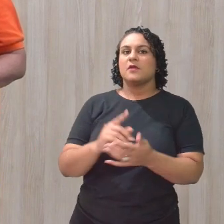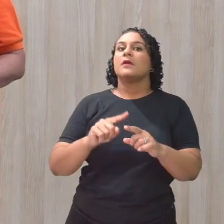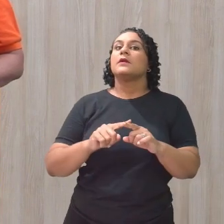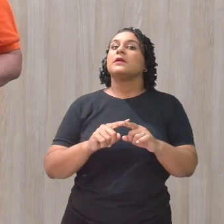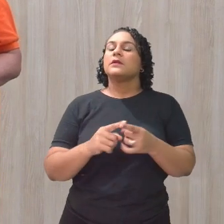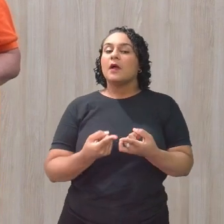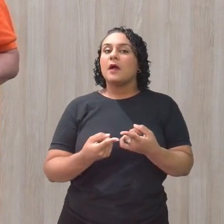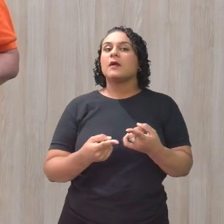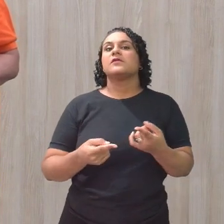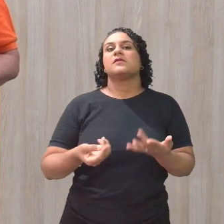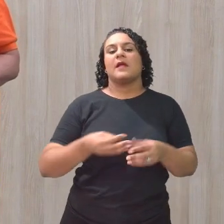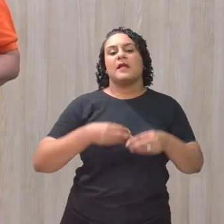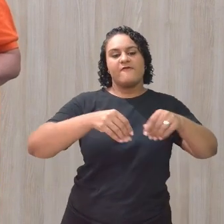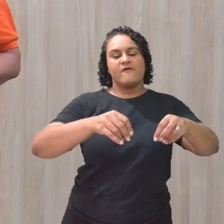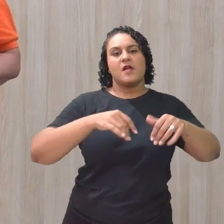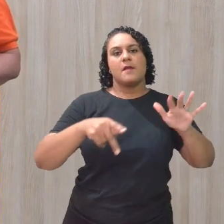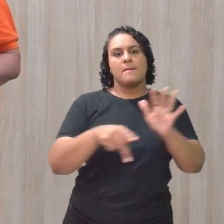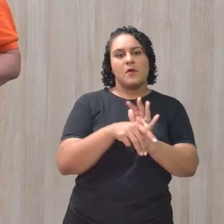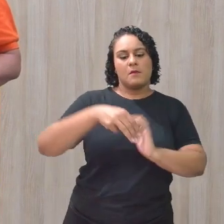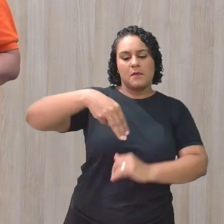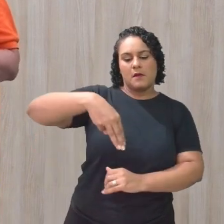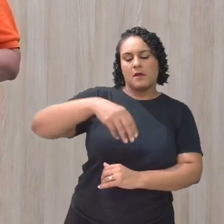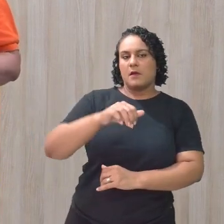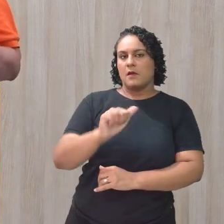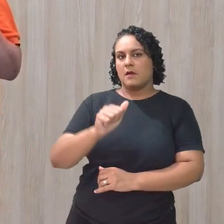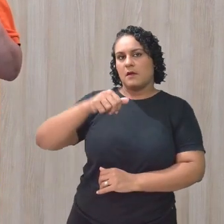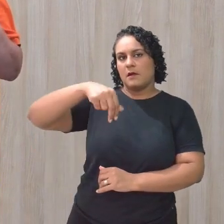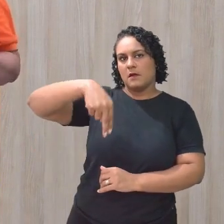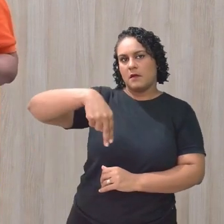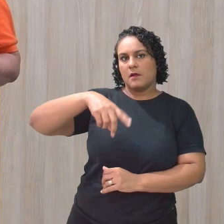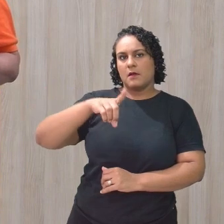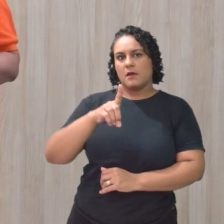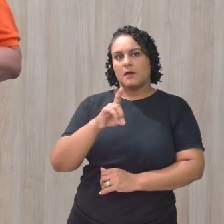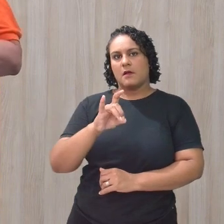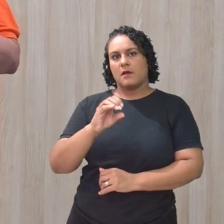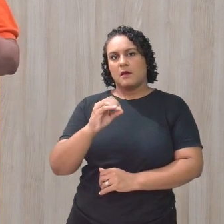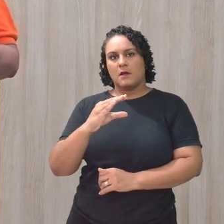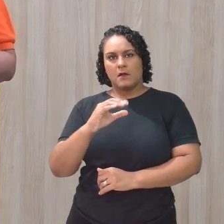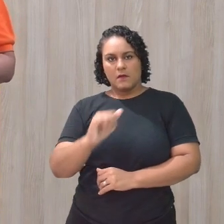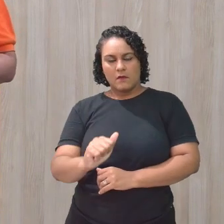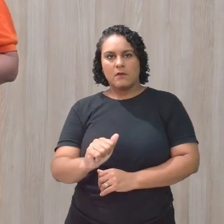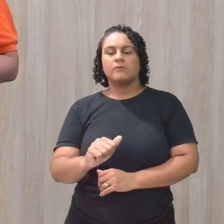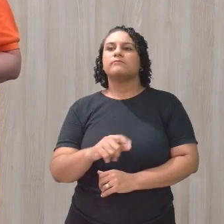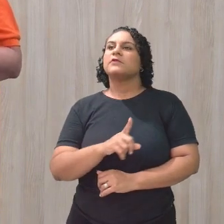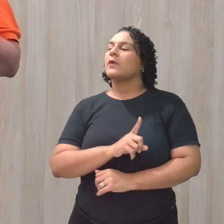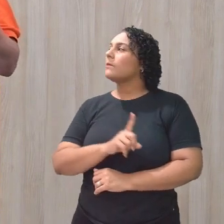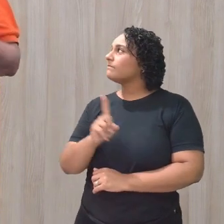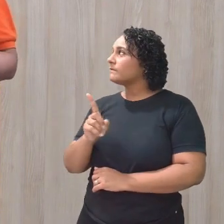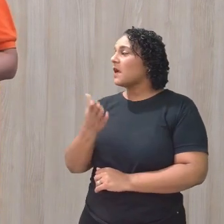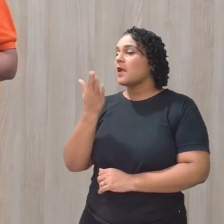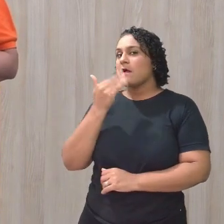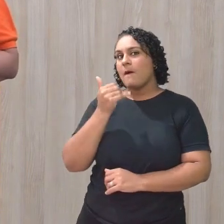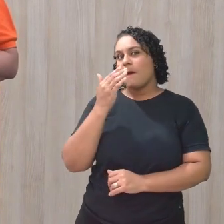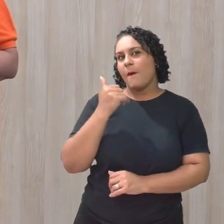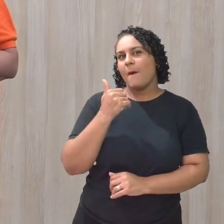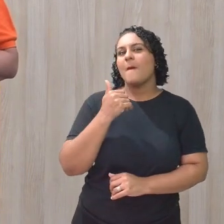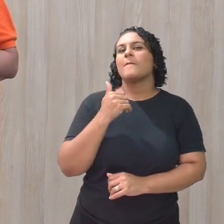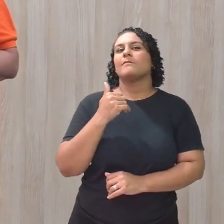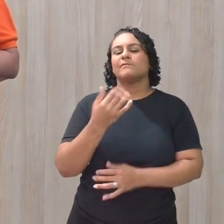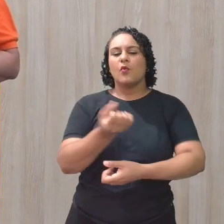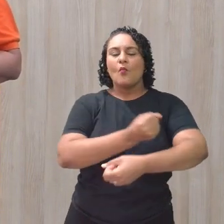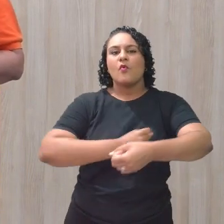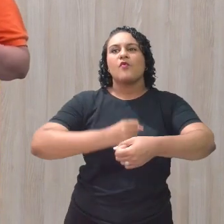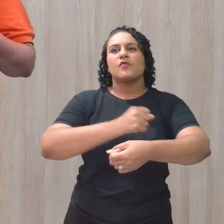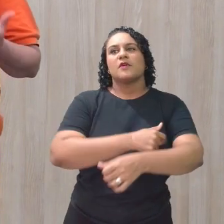farinha é a mandioca. Só que aquela que se come, cozida em outro estado,